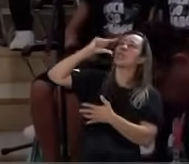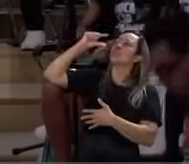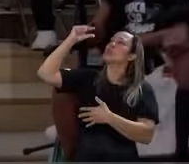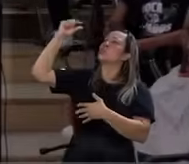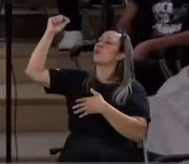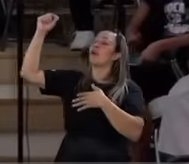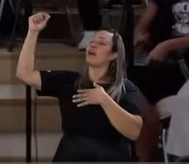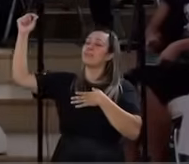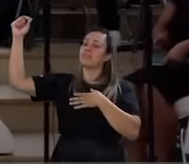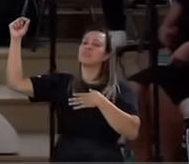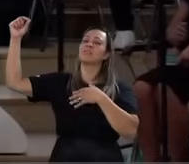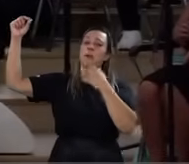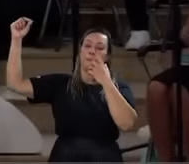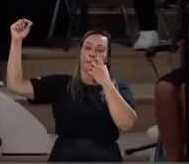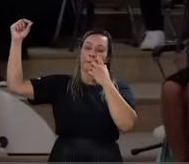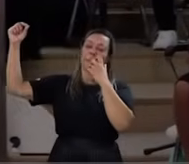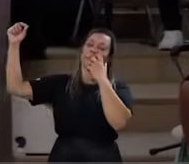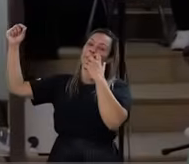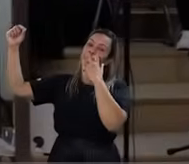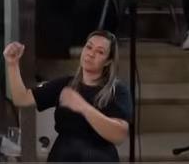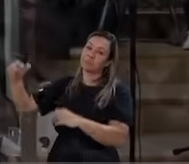estendeu